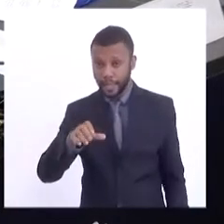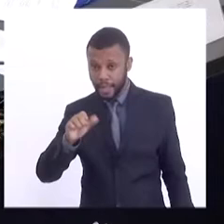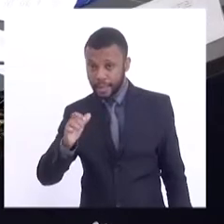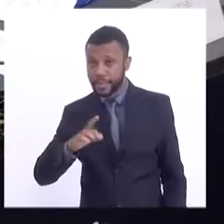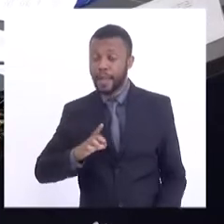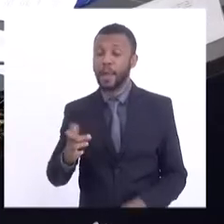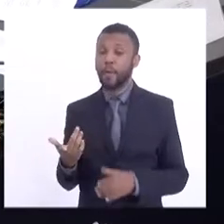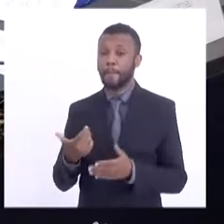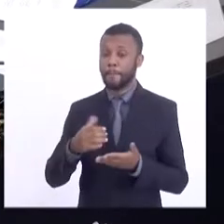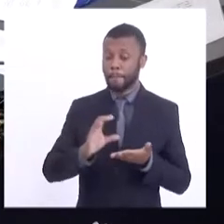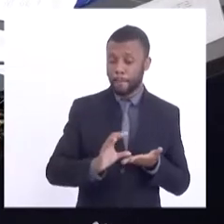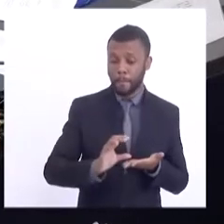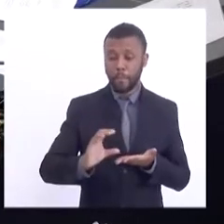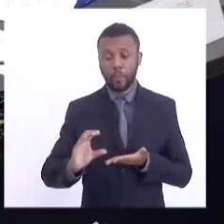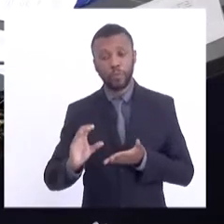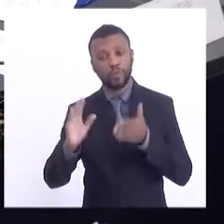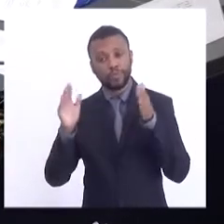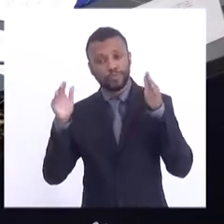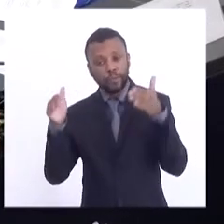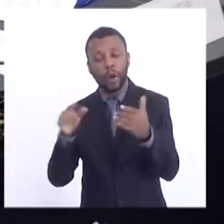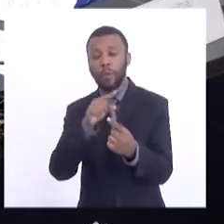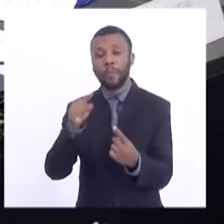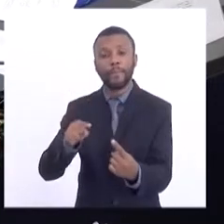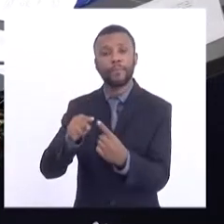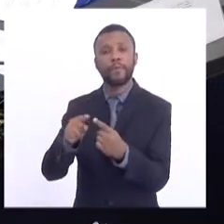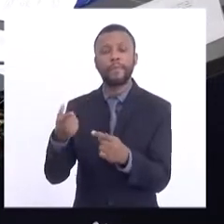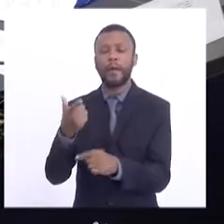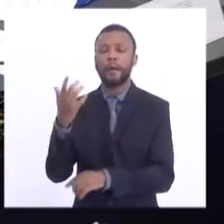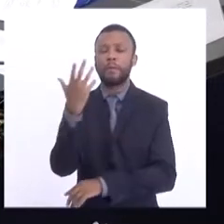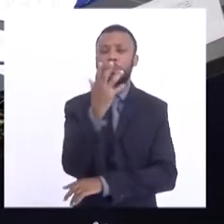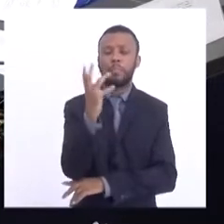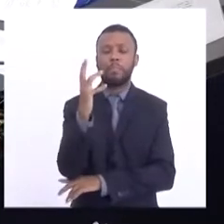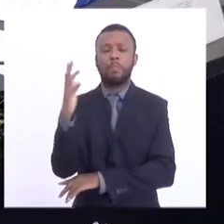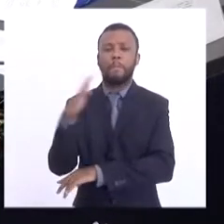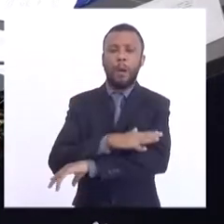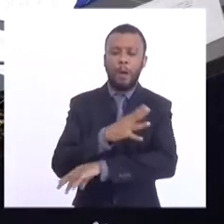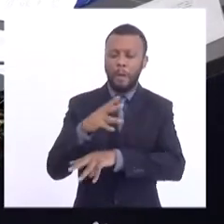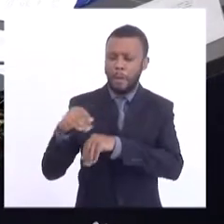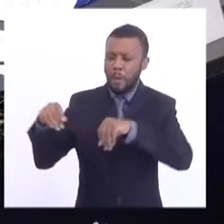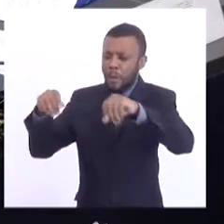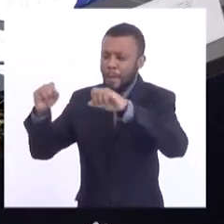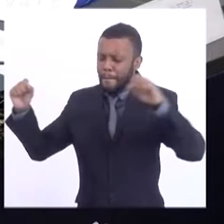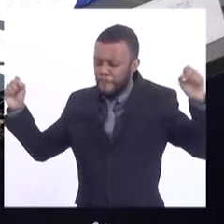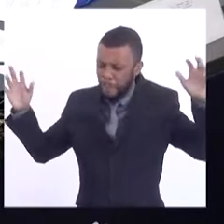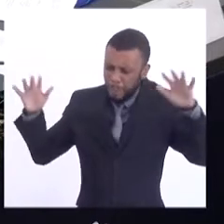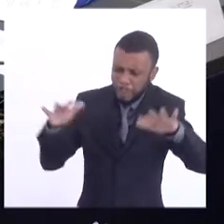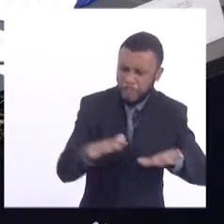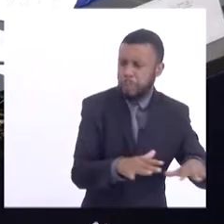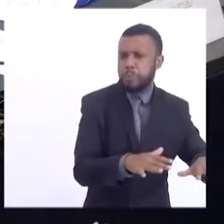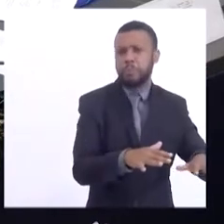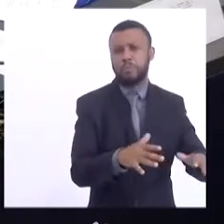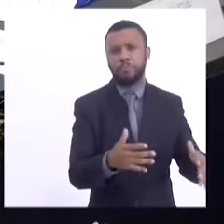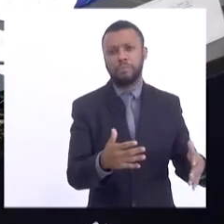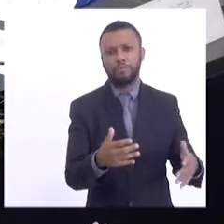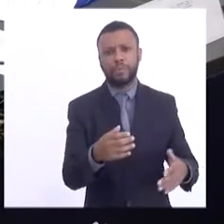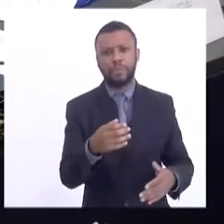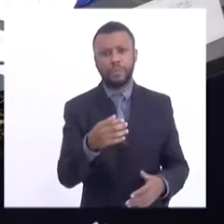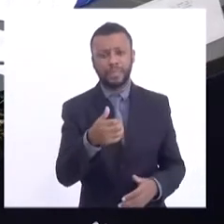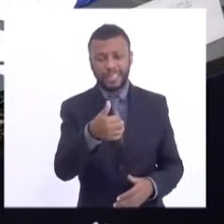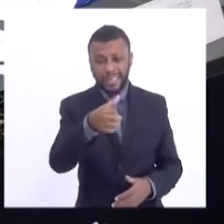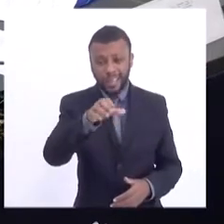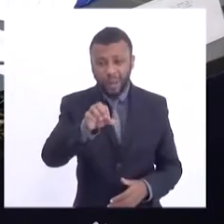recurso especificamente para desastres que tá na roda de duzentos e tantos milhões de reais